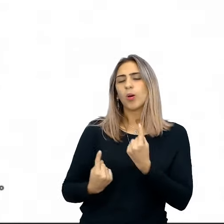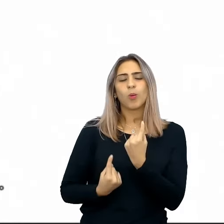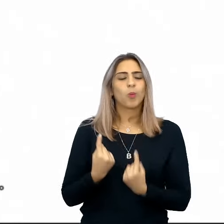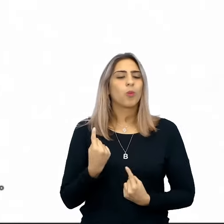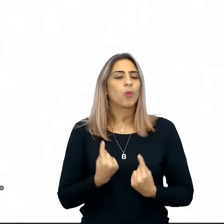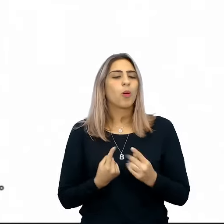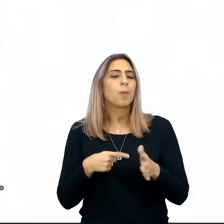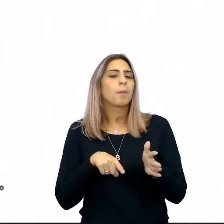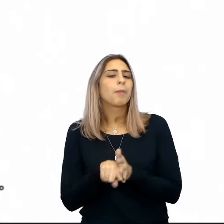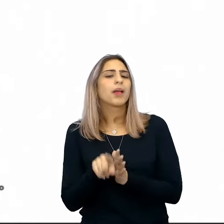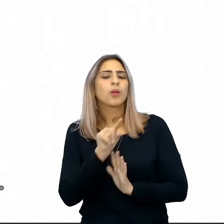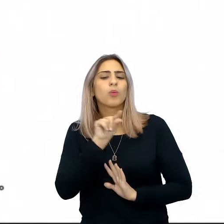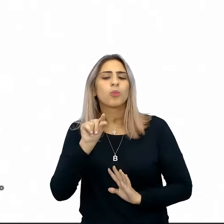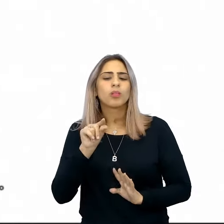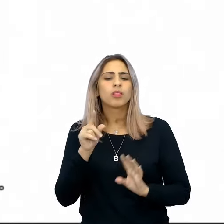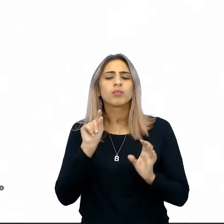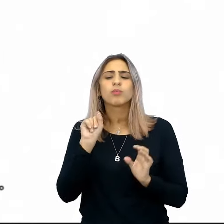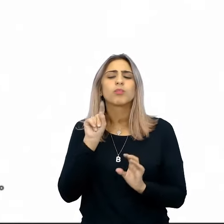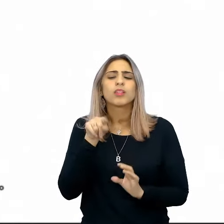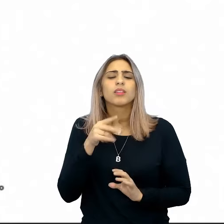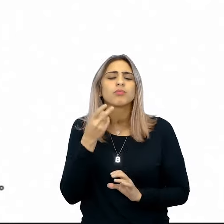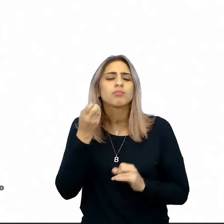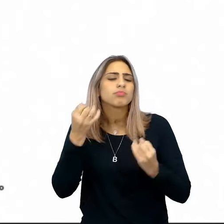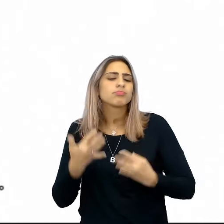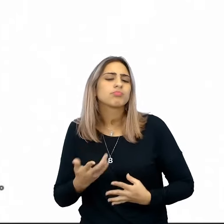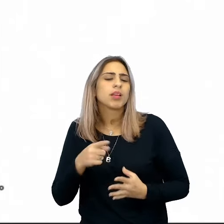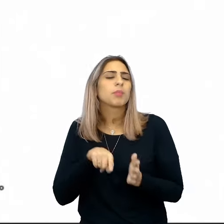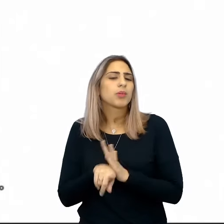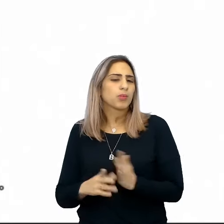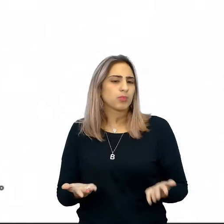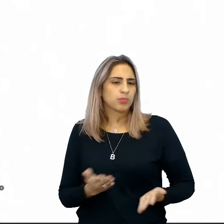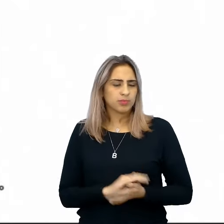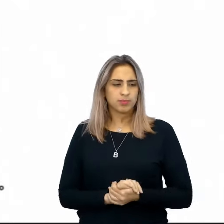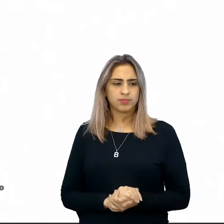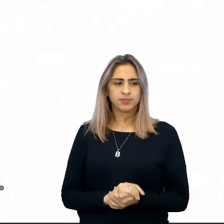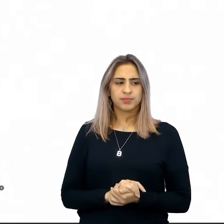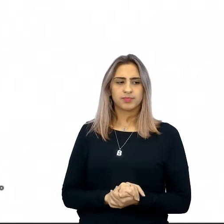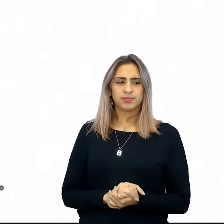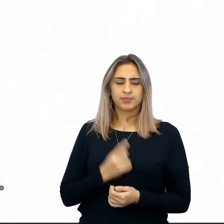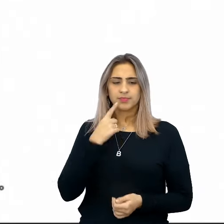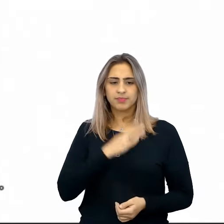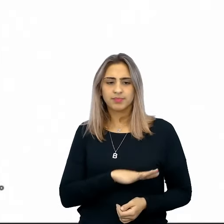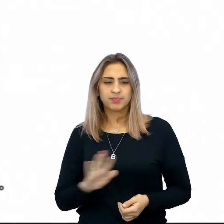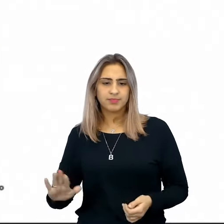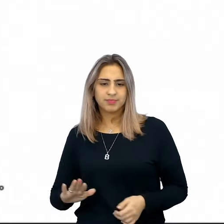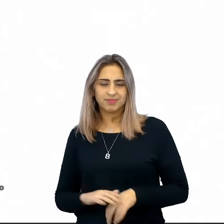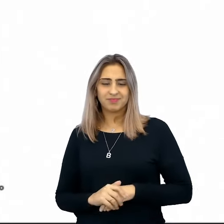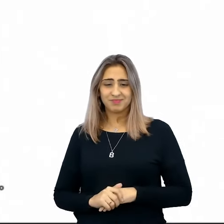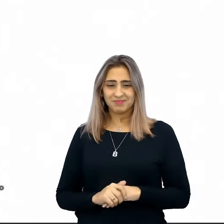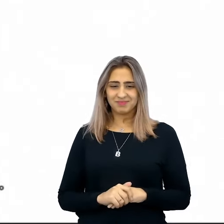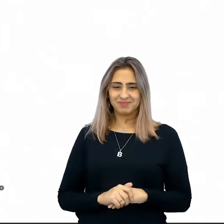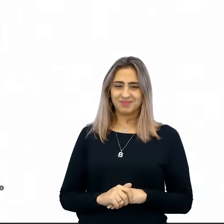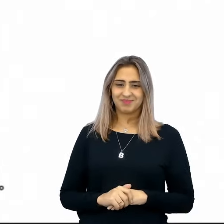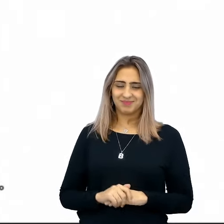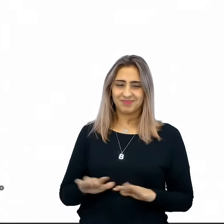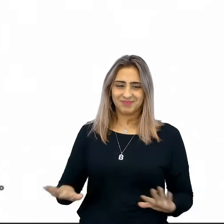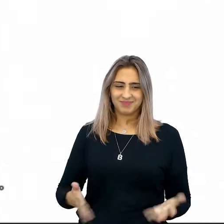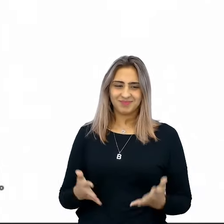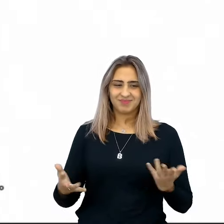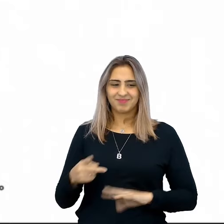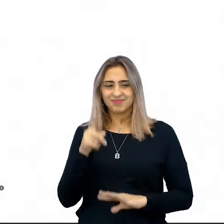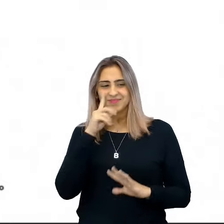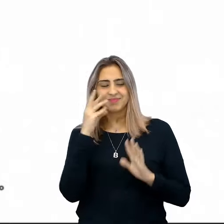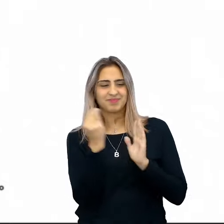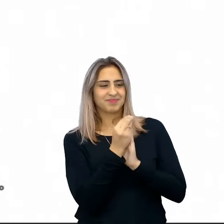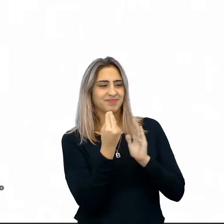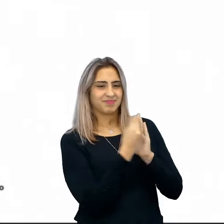é a pergunta da situação problema. Então, se a criança respondeu o item A, né, provavelmente ela colocou